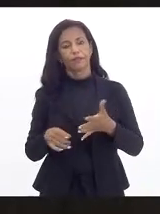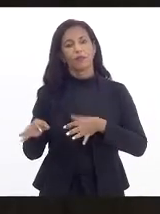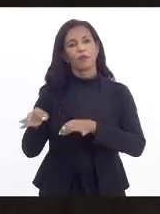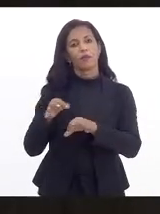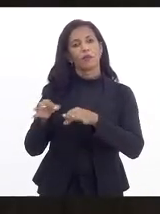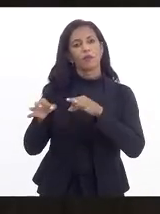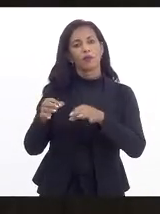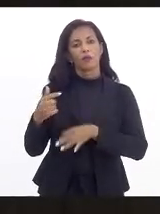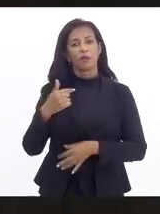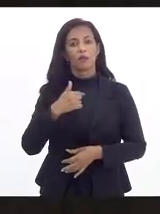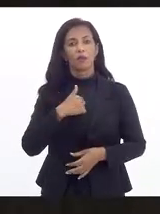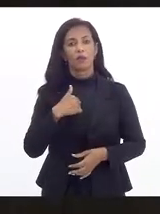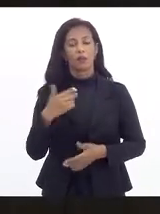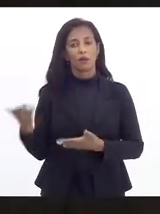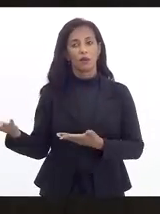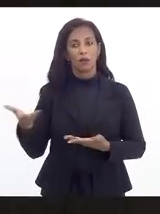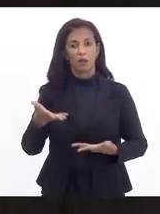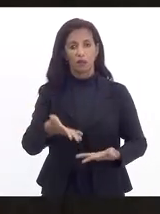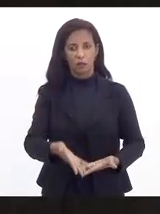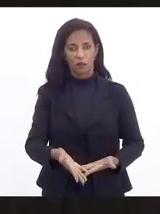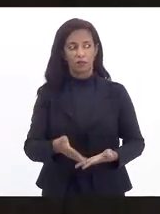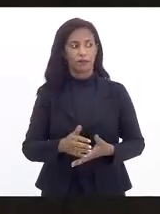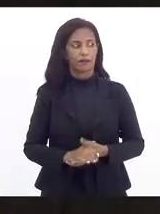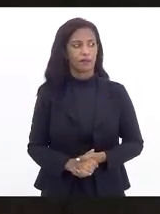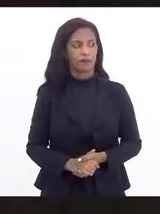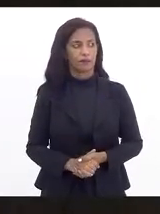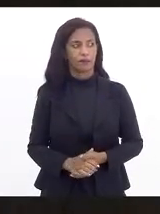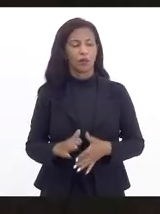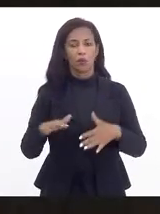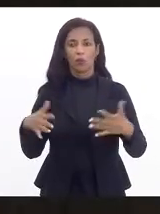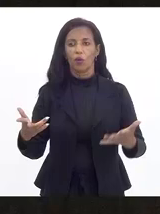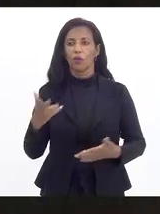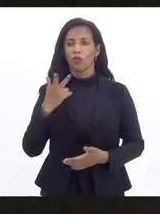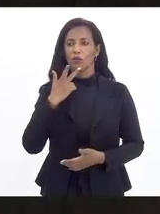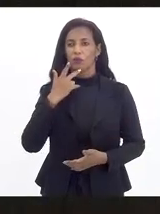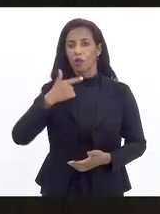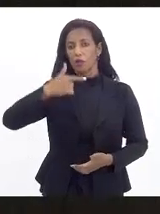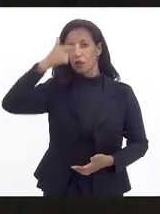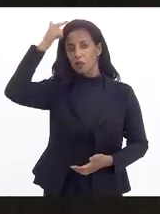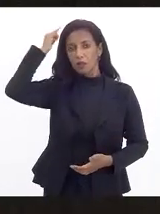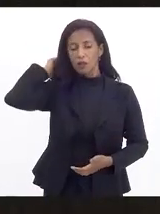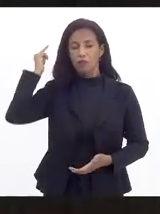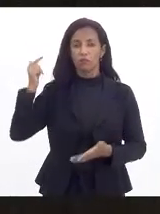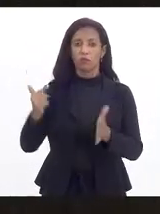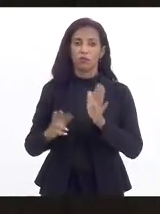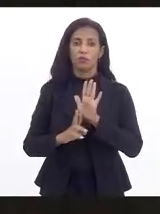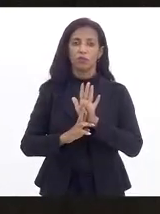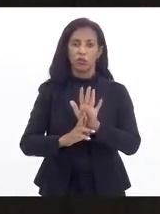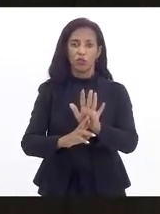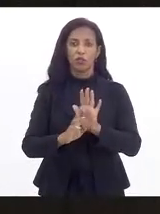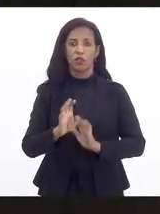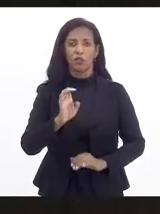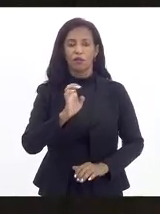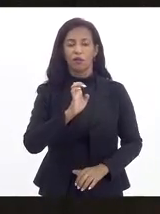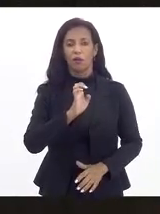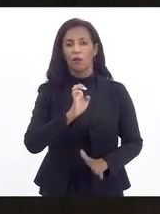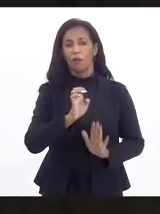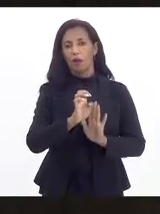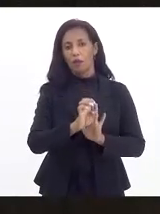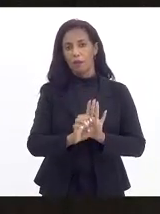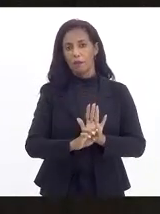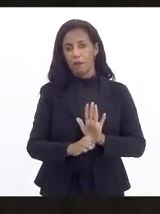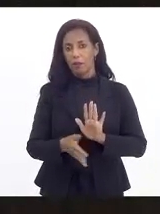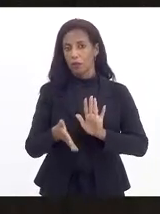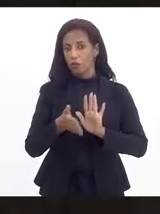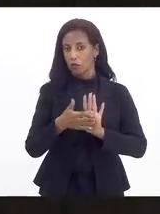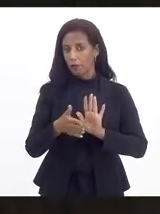que eu aqui, quando disse que o deputado Luiz Paulo apresentava uma emenda no seu parecer, eu